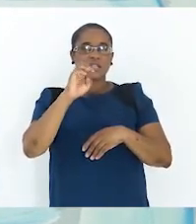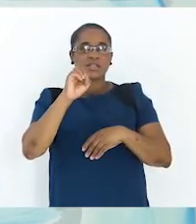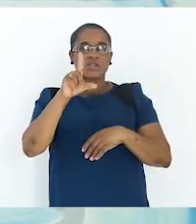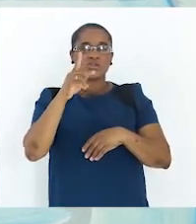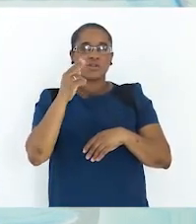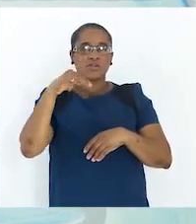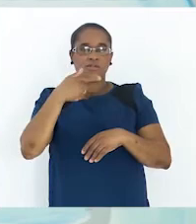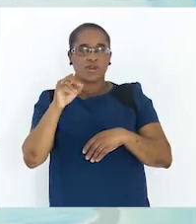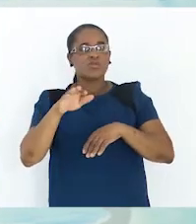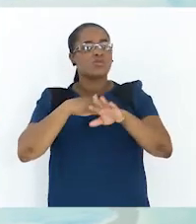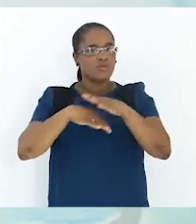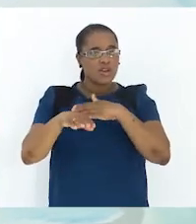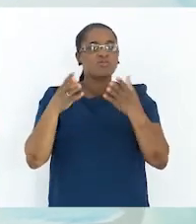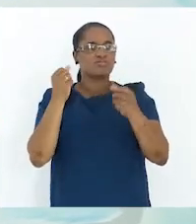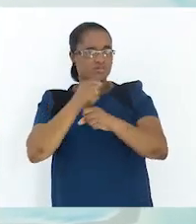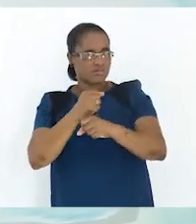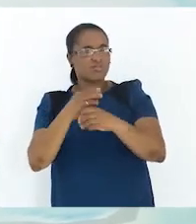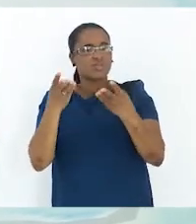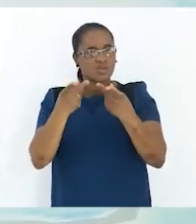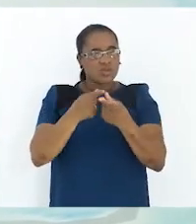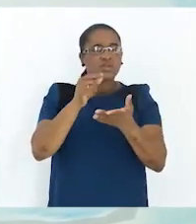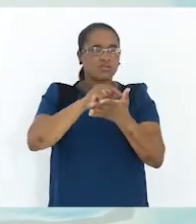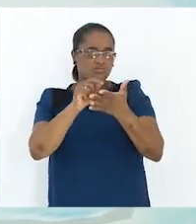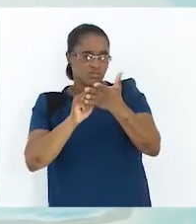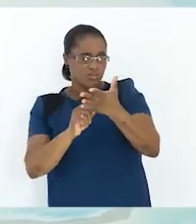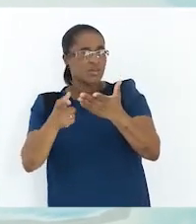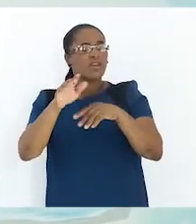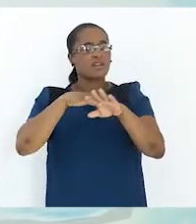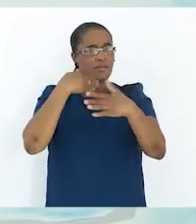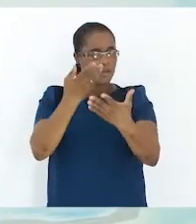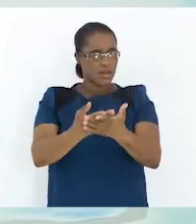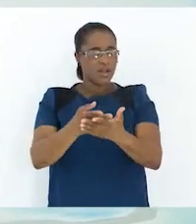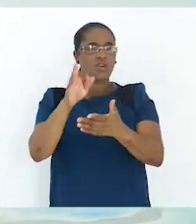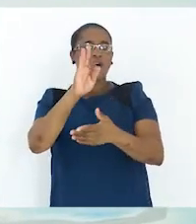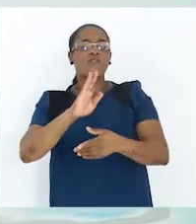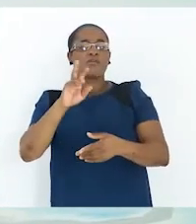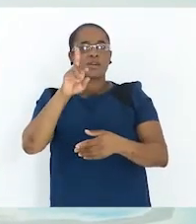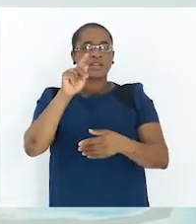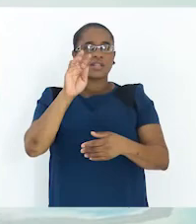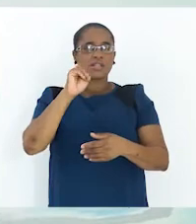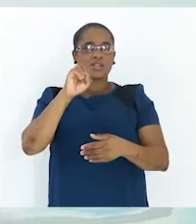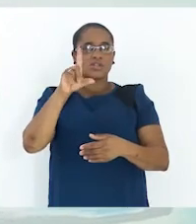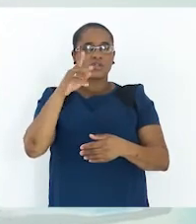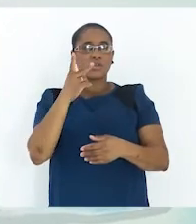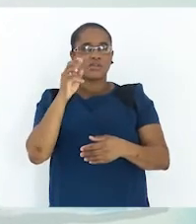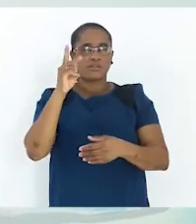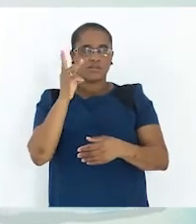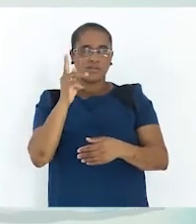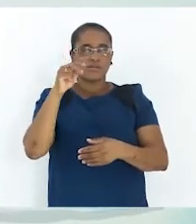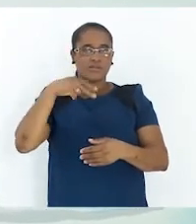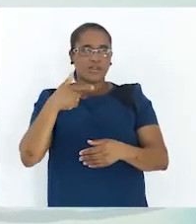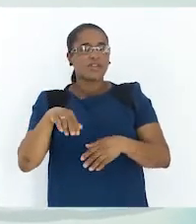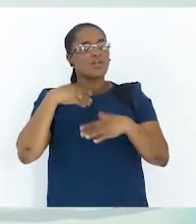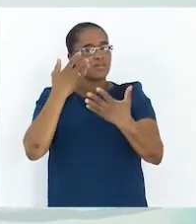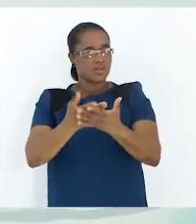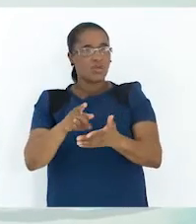Resolvemos o exercício aplicando a forma resolvente e propomos outras tarefas para vocês fazerem em casa com a ajuda